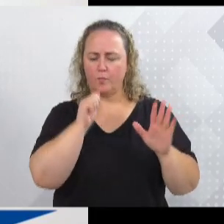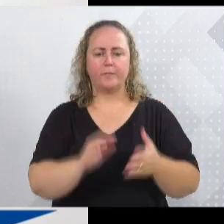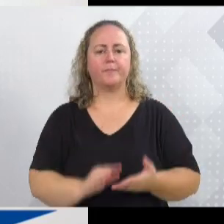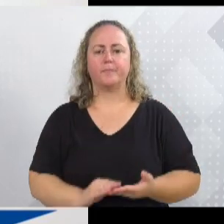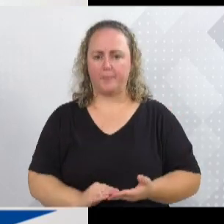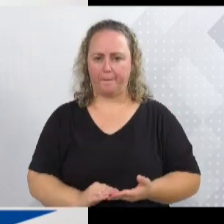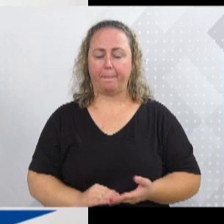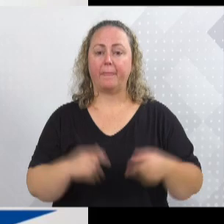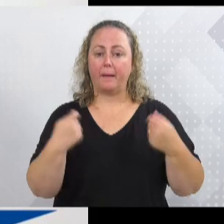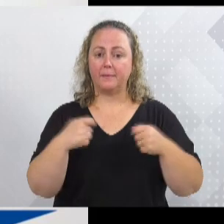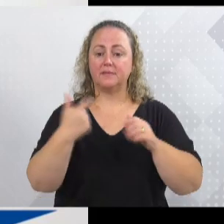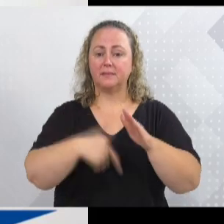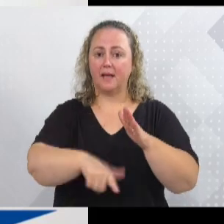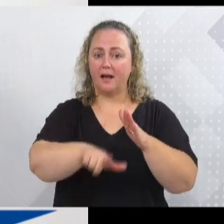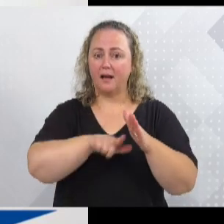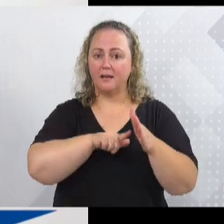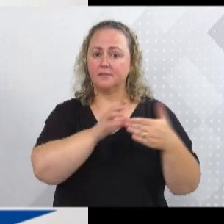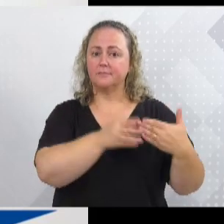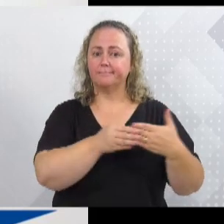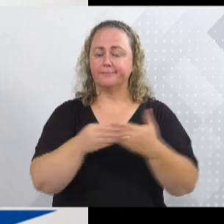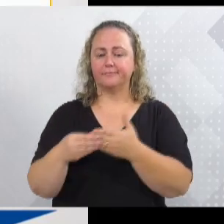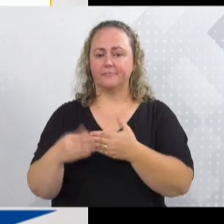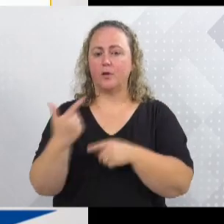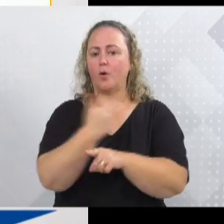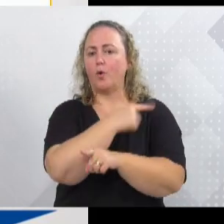serviço que precisa desse encaminhamento.